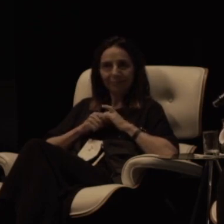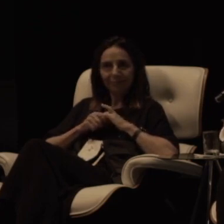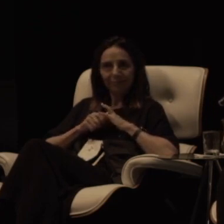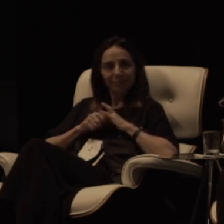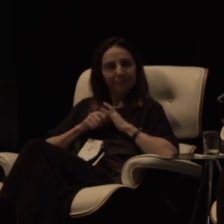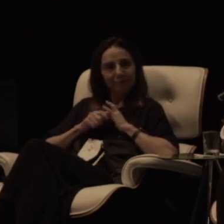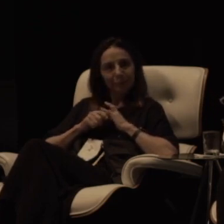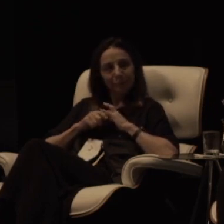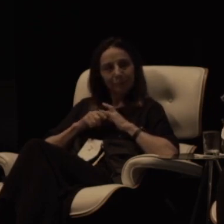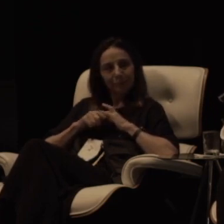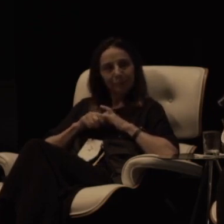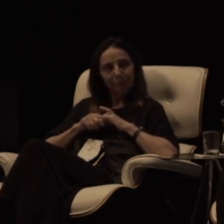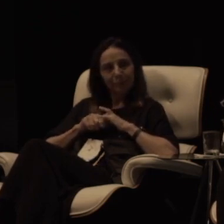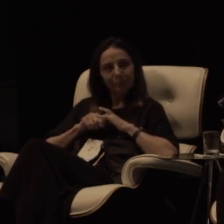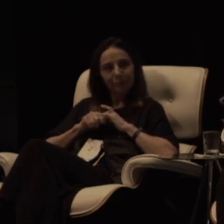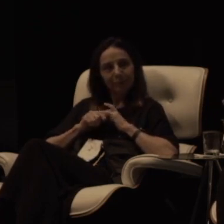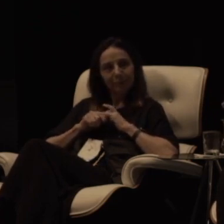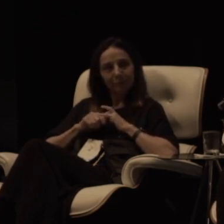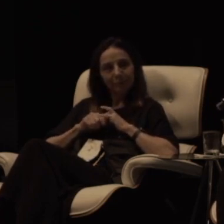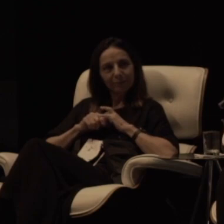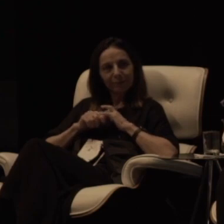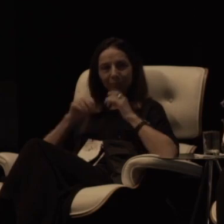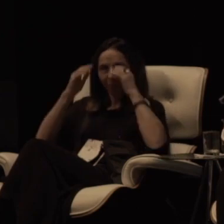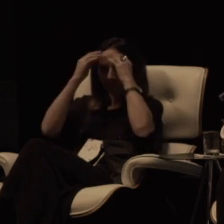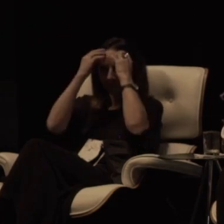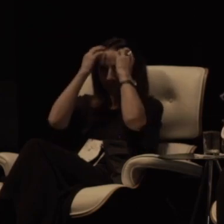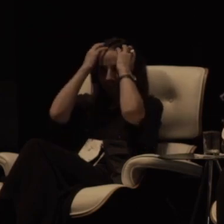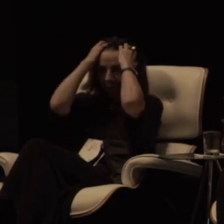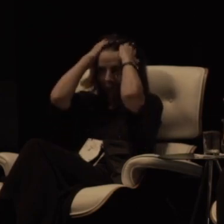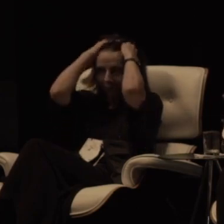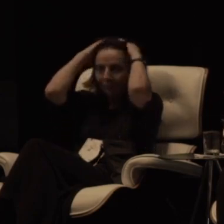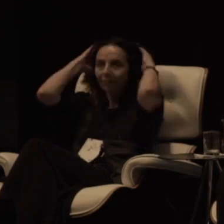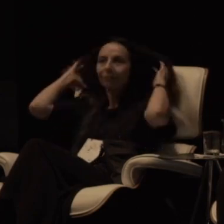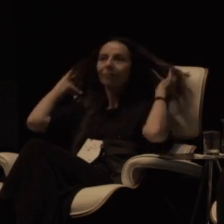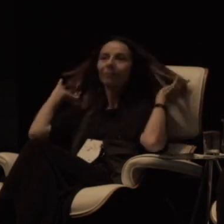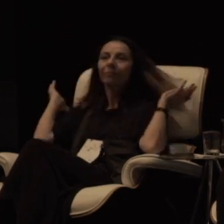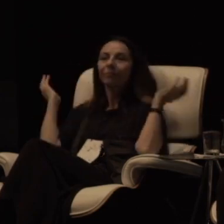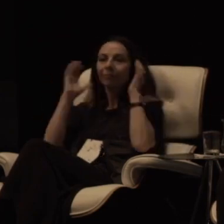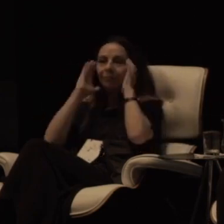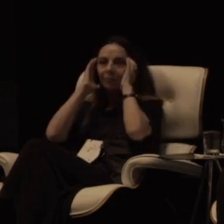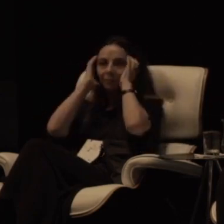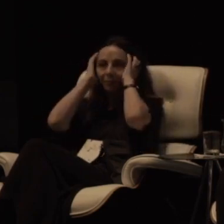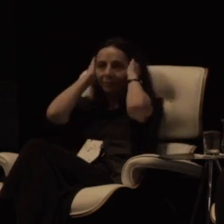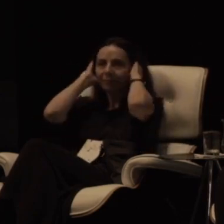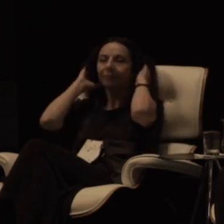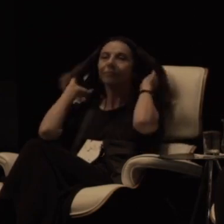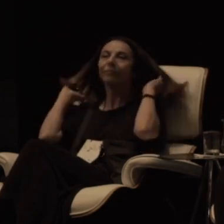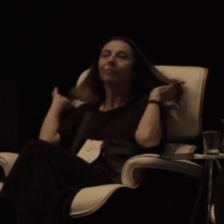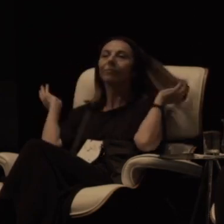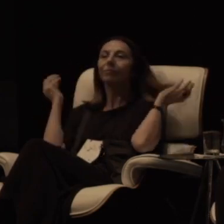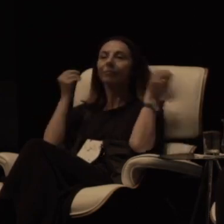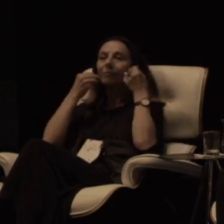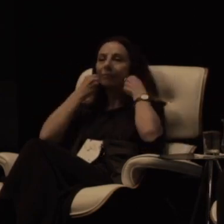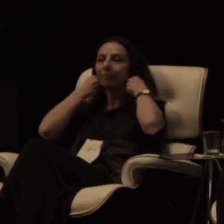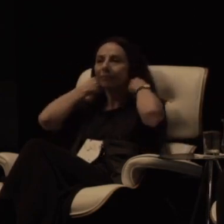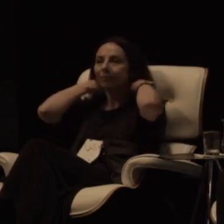É por isso que todas as pessoas têm que voltar a escrever a história, e por isso os bebês que